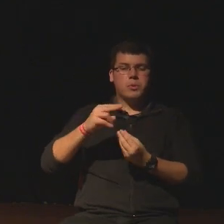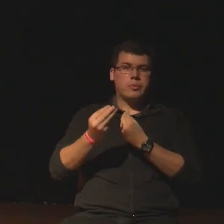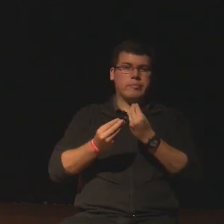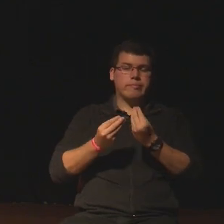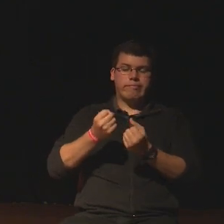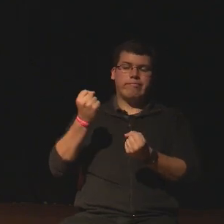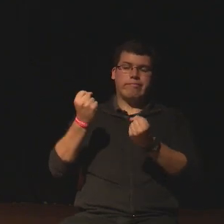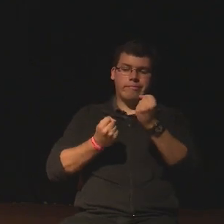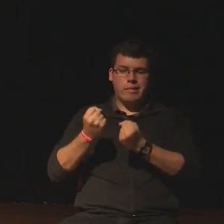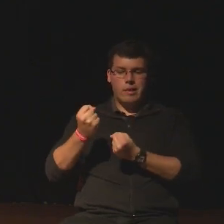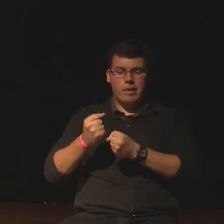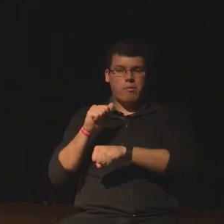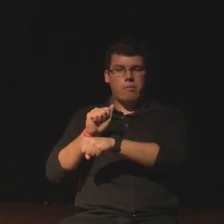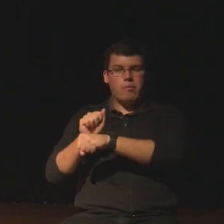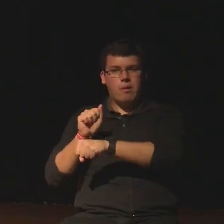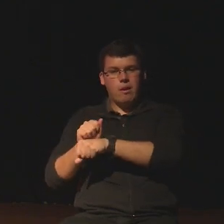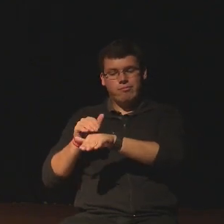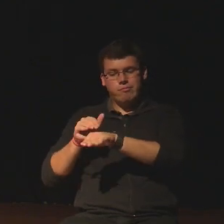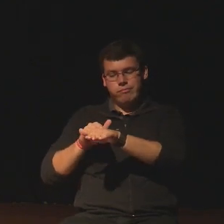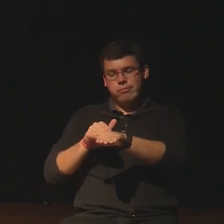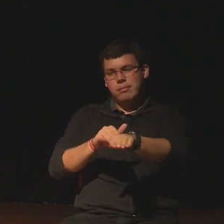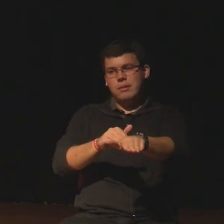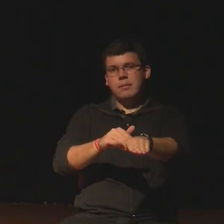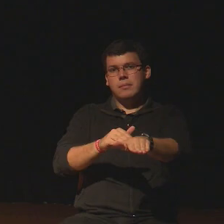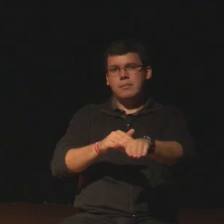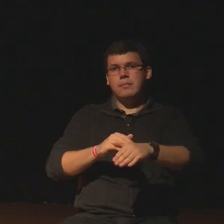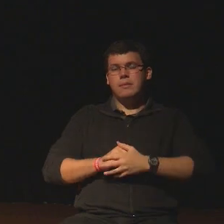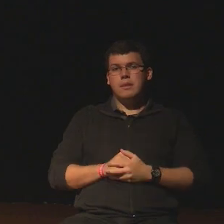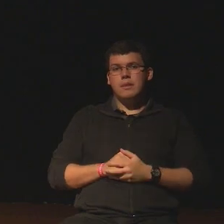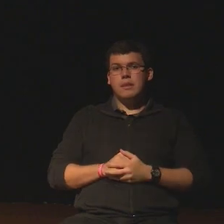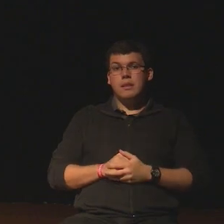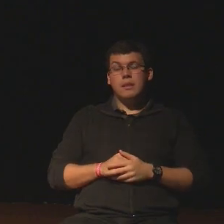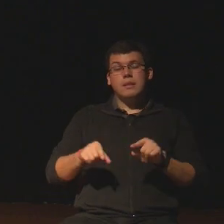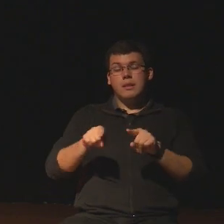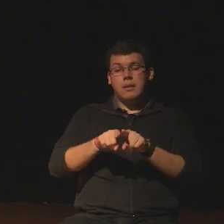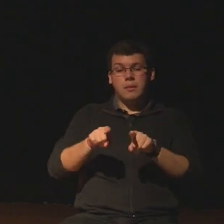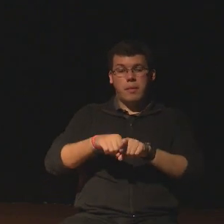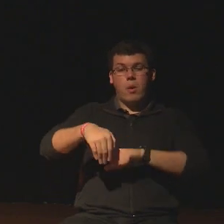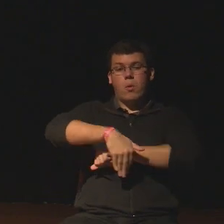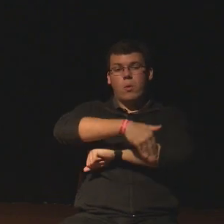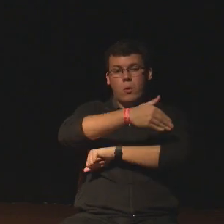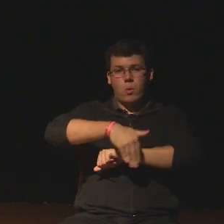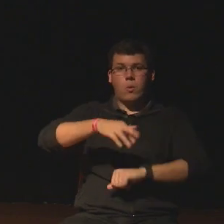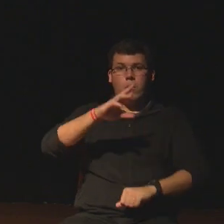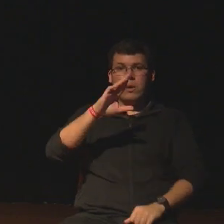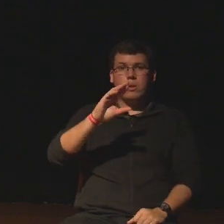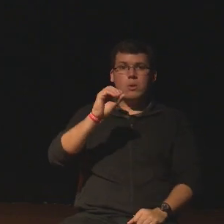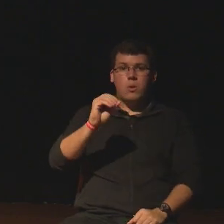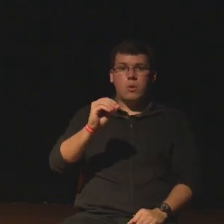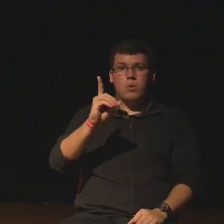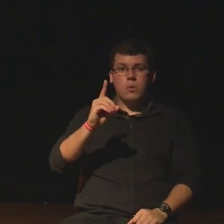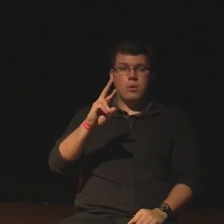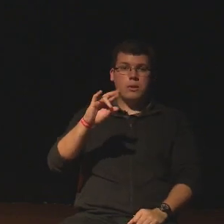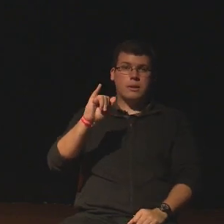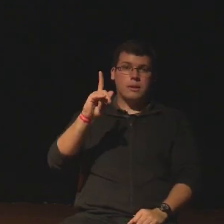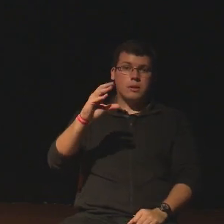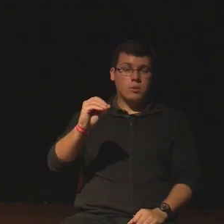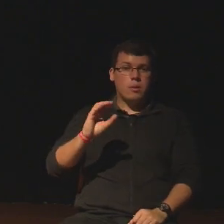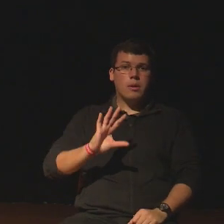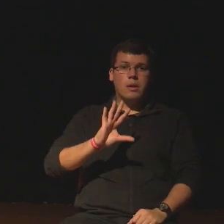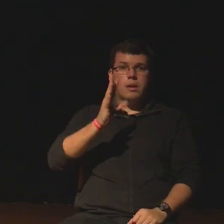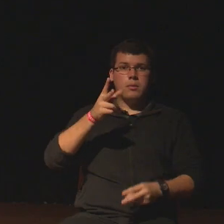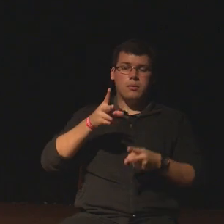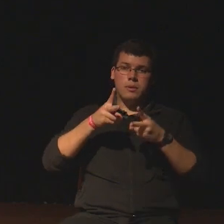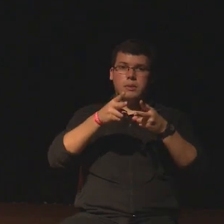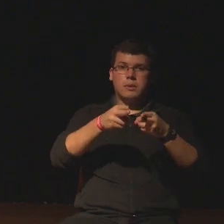Aqui, já na Praça Arquiteto Rodrigo Lefebvre, a gente tem a mesma situação do leito carroçável usado como estacionamento, ele